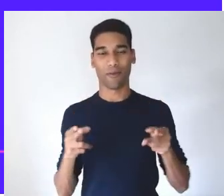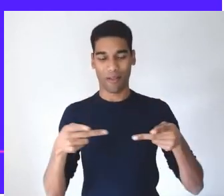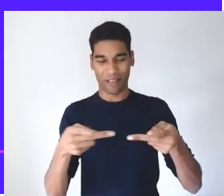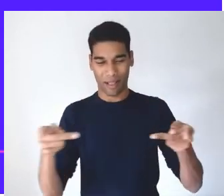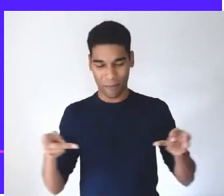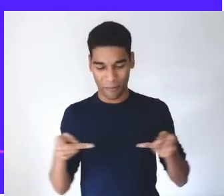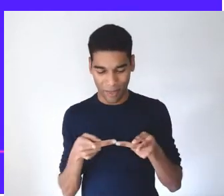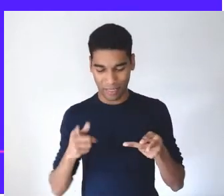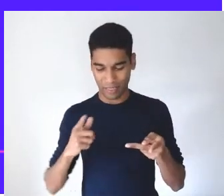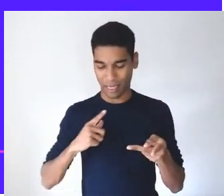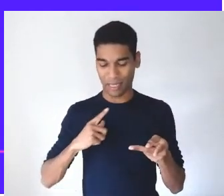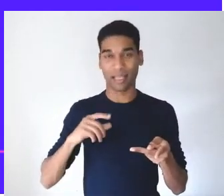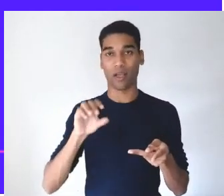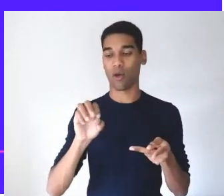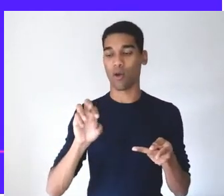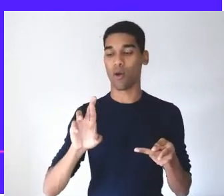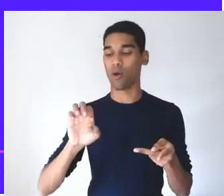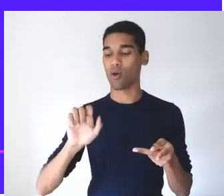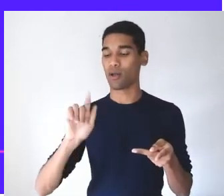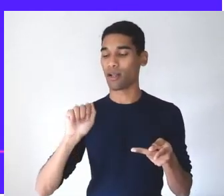sobre...